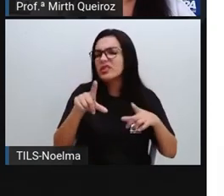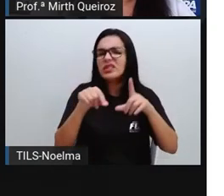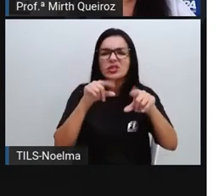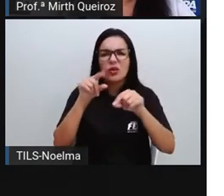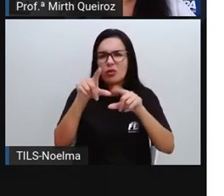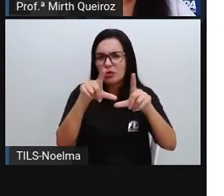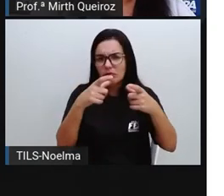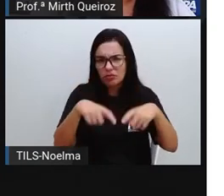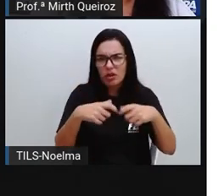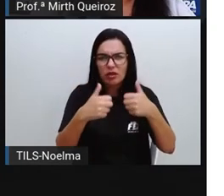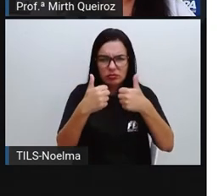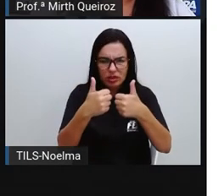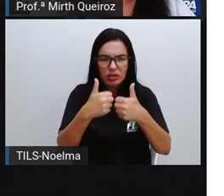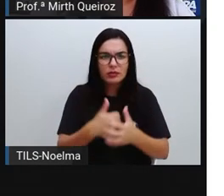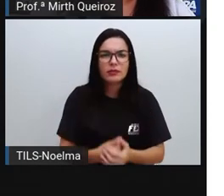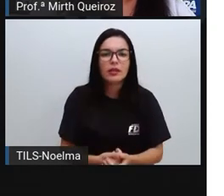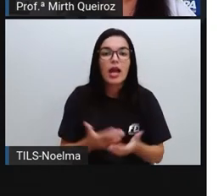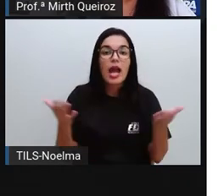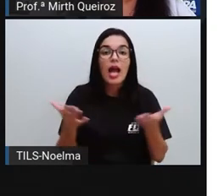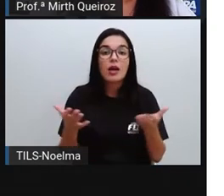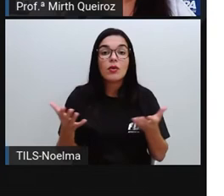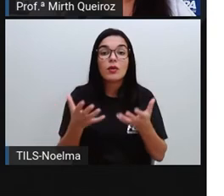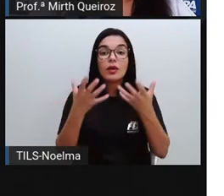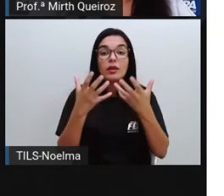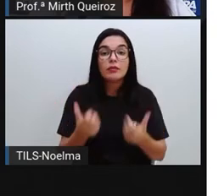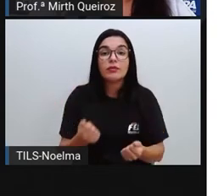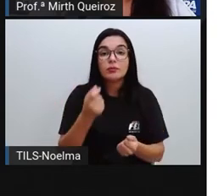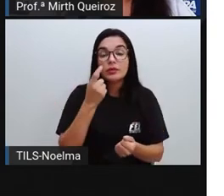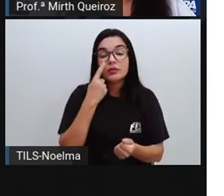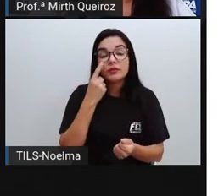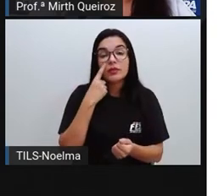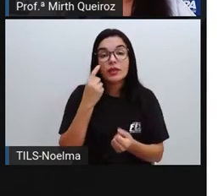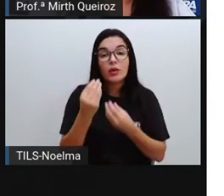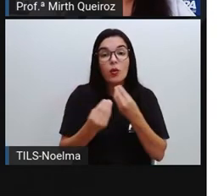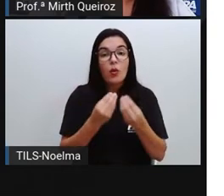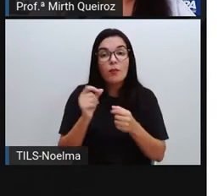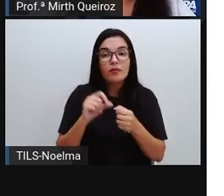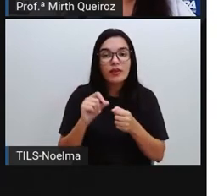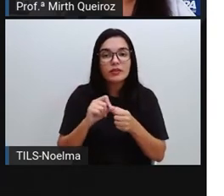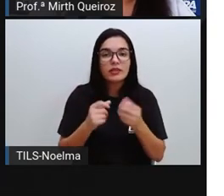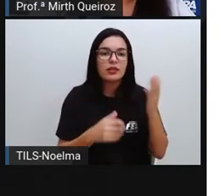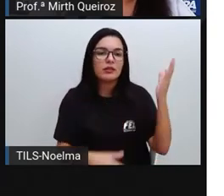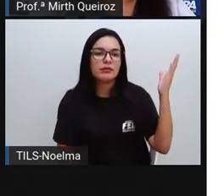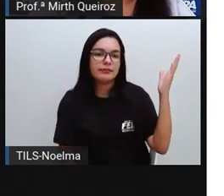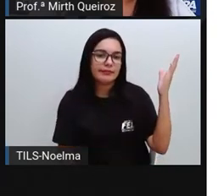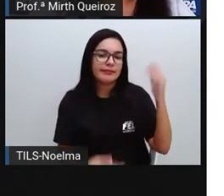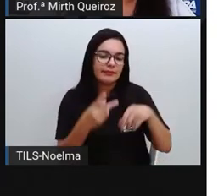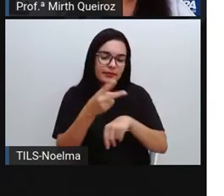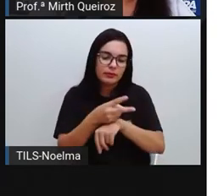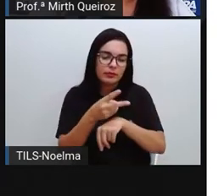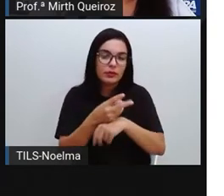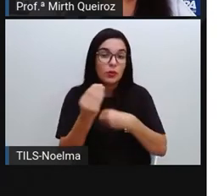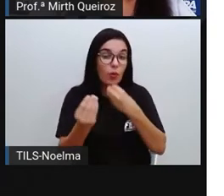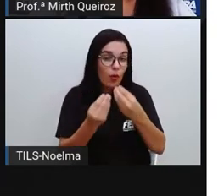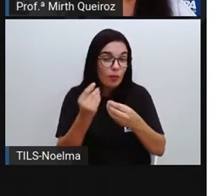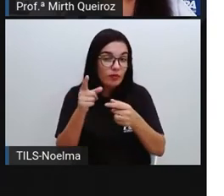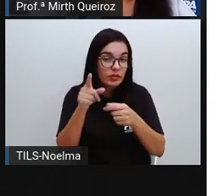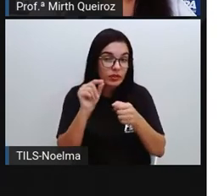um local onde vocês vão colocar. E para a gente entender melhor, eu trouxe aqui um vídeo para